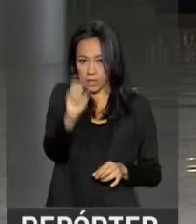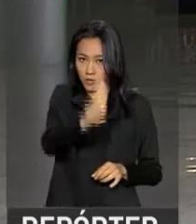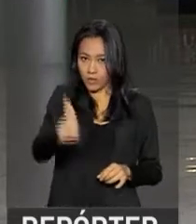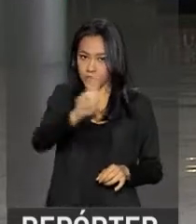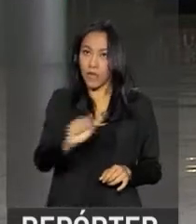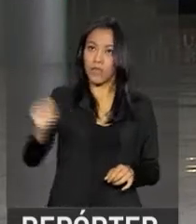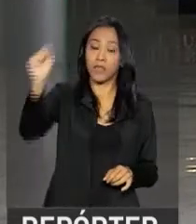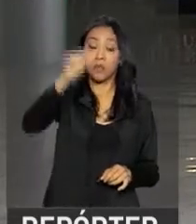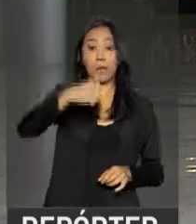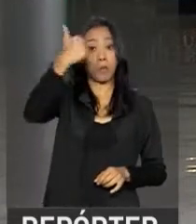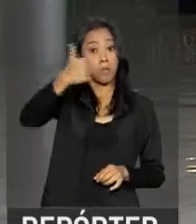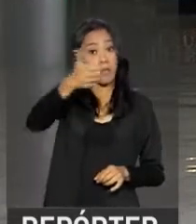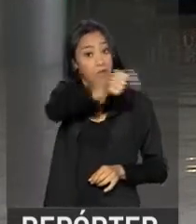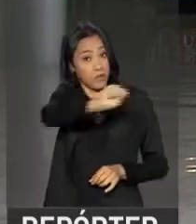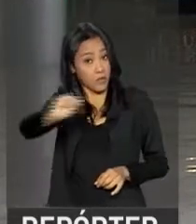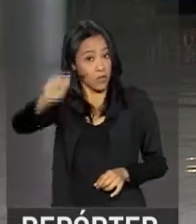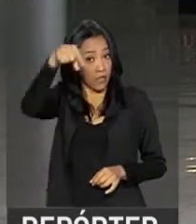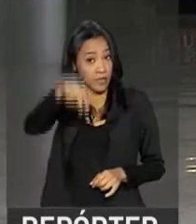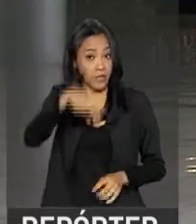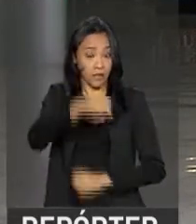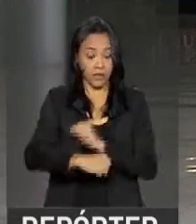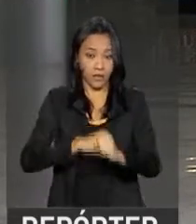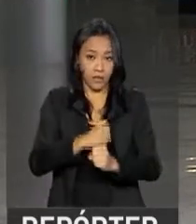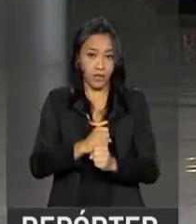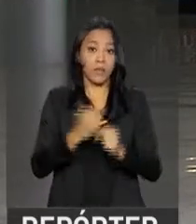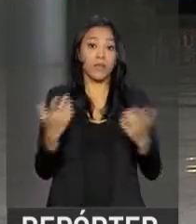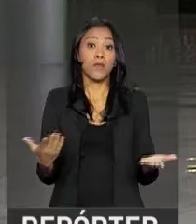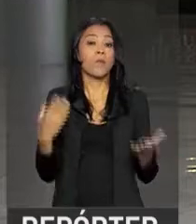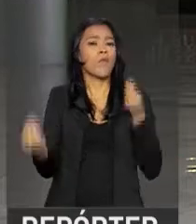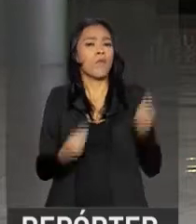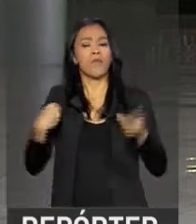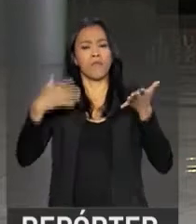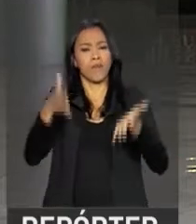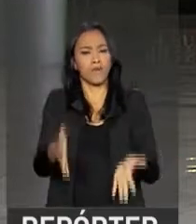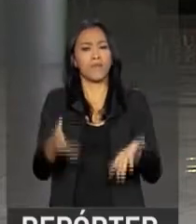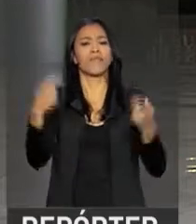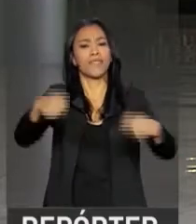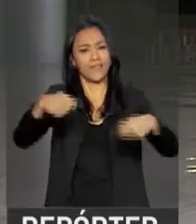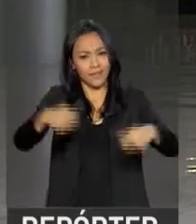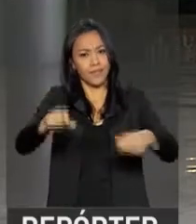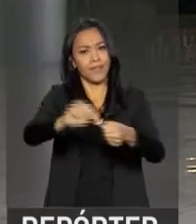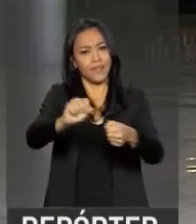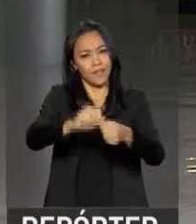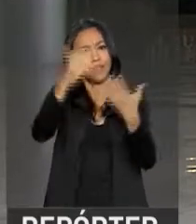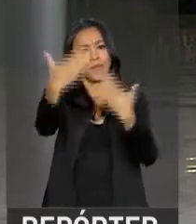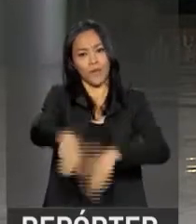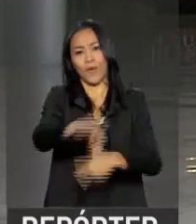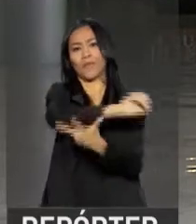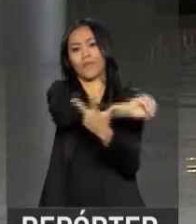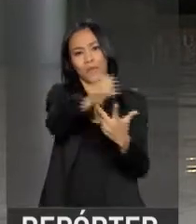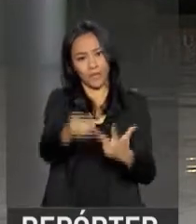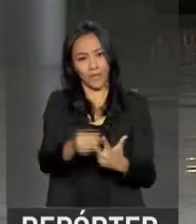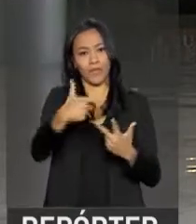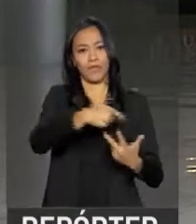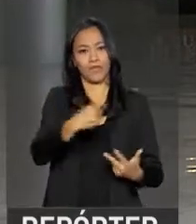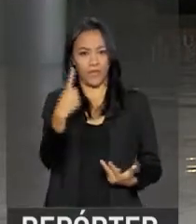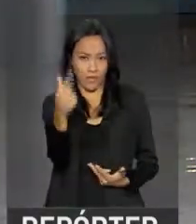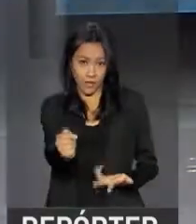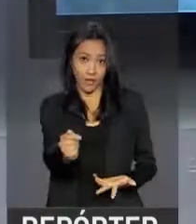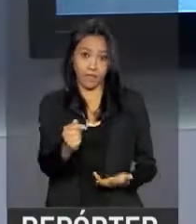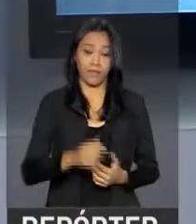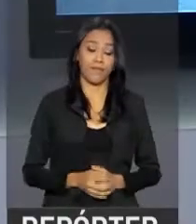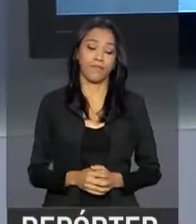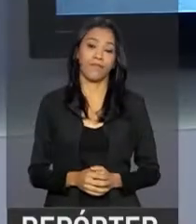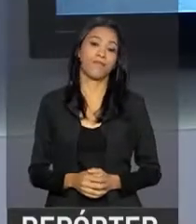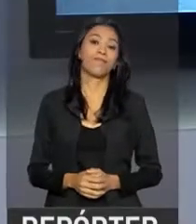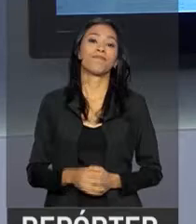deste ano e para participar lembrando então o estudante precisa ter feito o enem de 2007 robert contigo